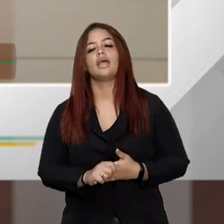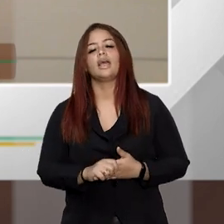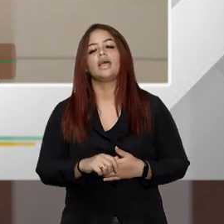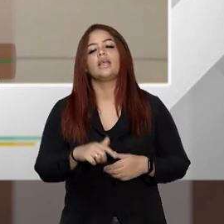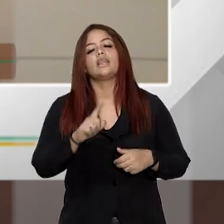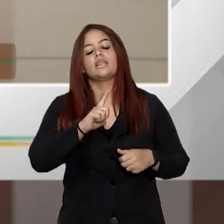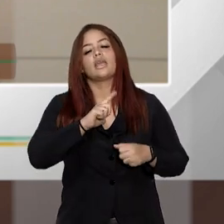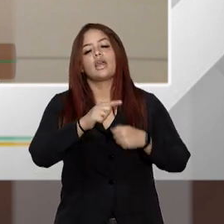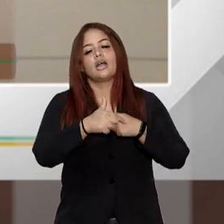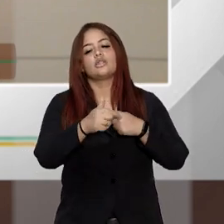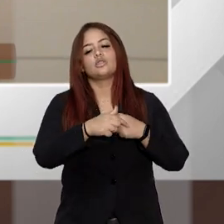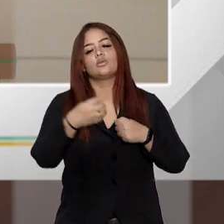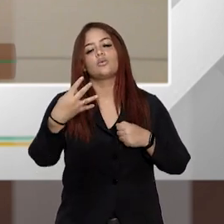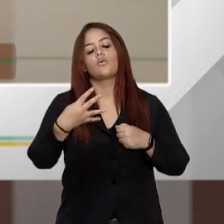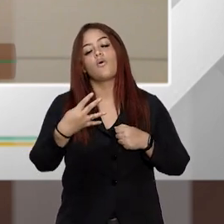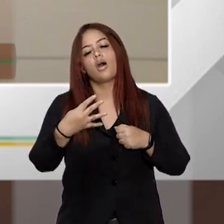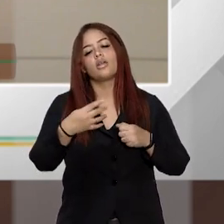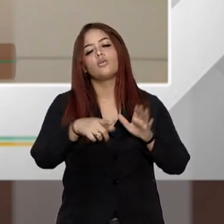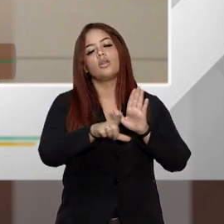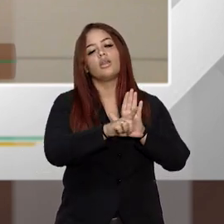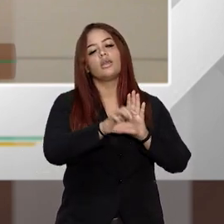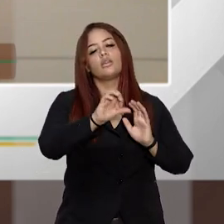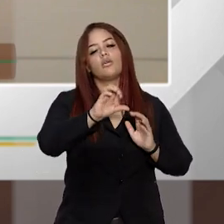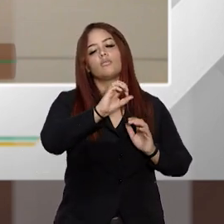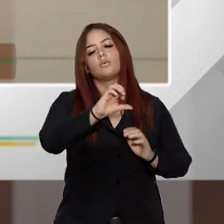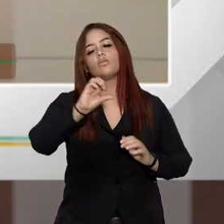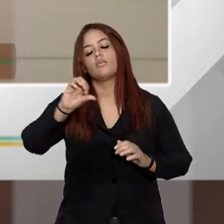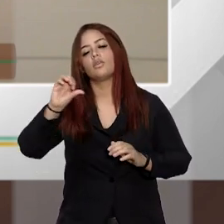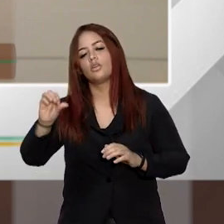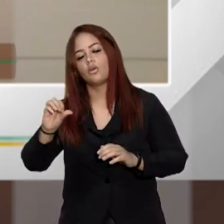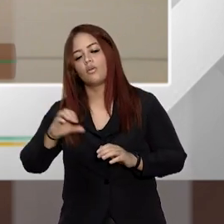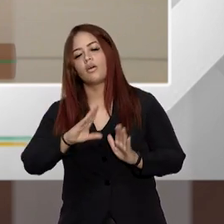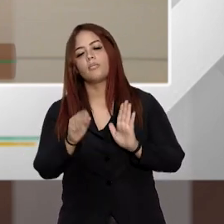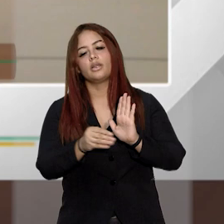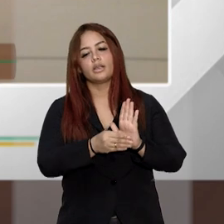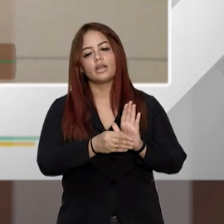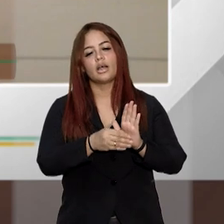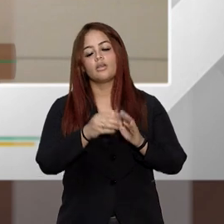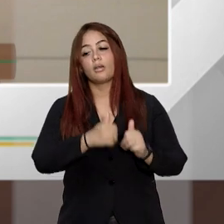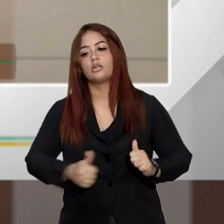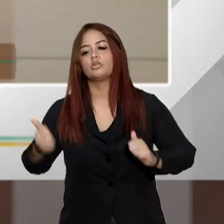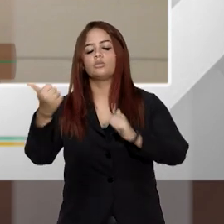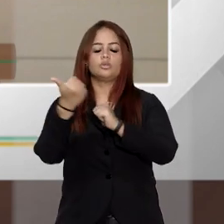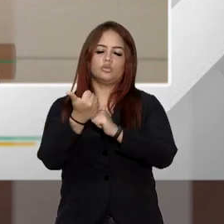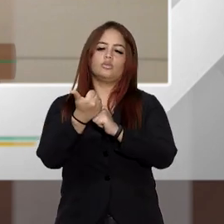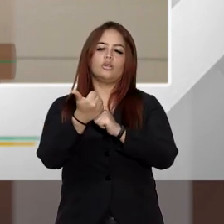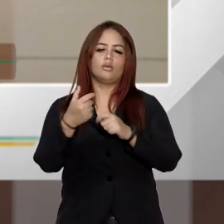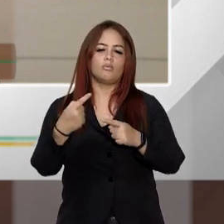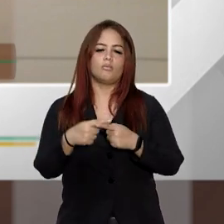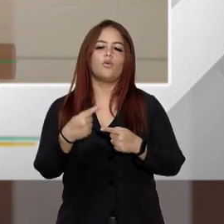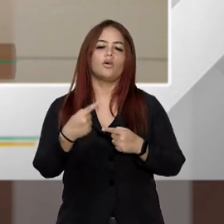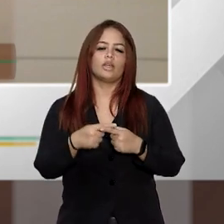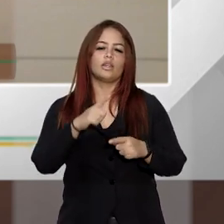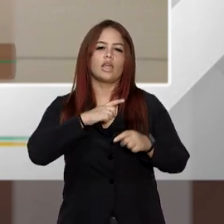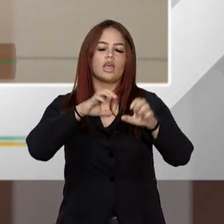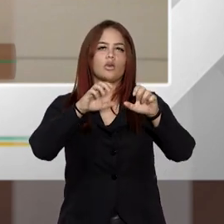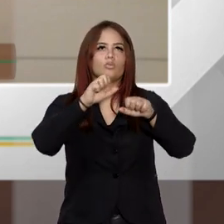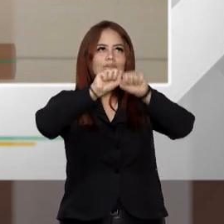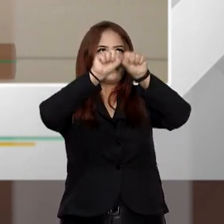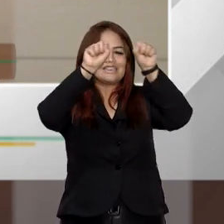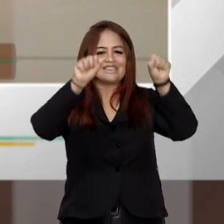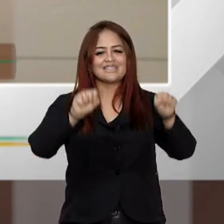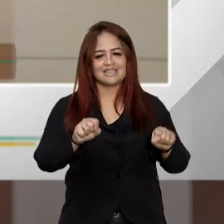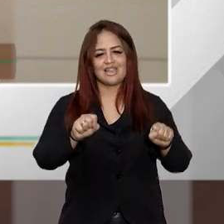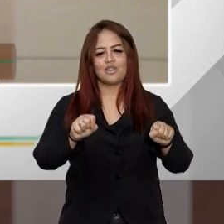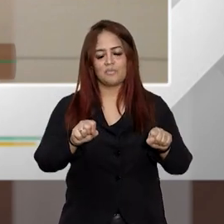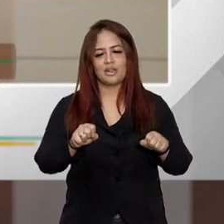do artigo 4º, Lei 9.099/95, aplicado de maneira subsidiária por conta do microsistema.